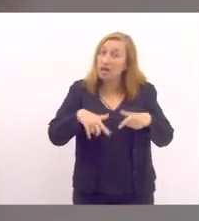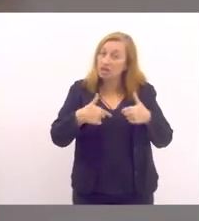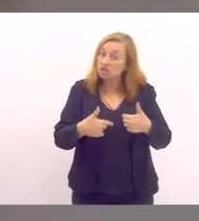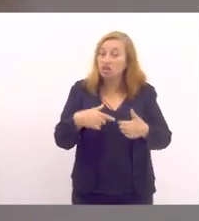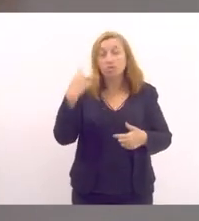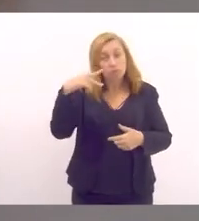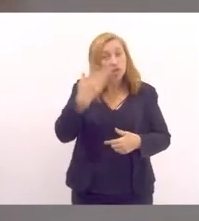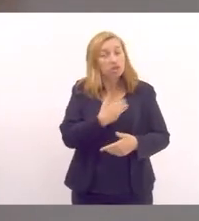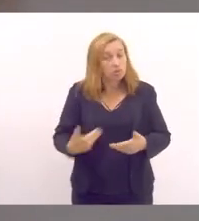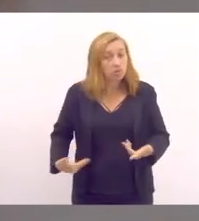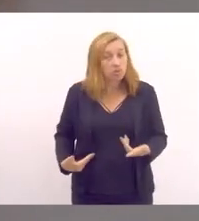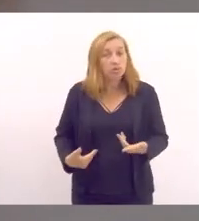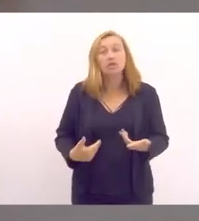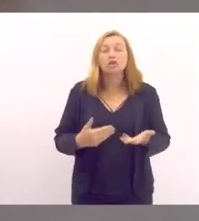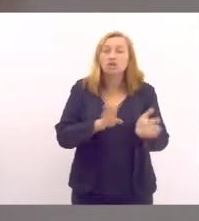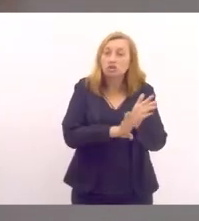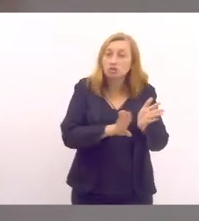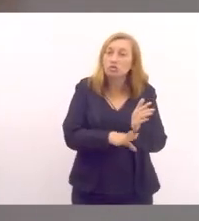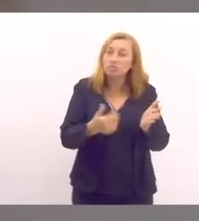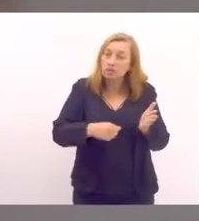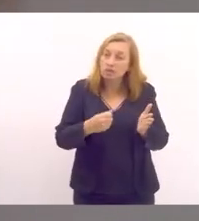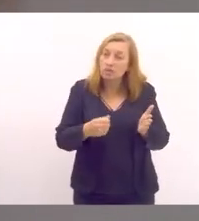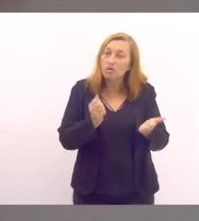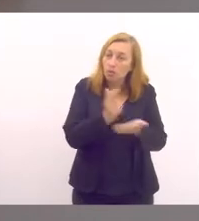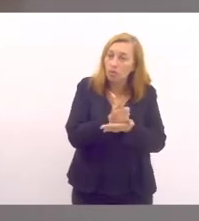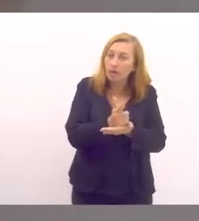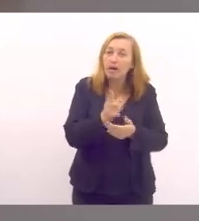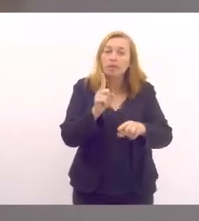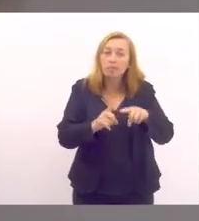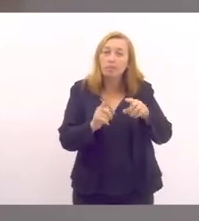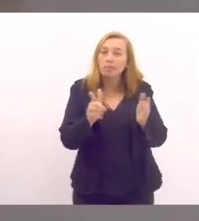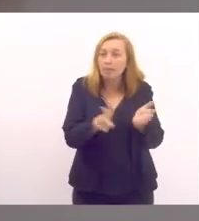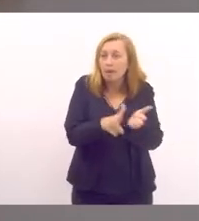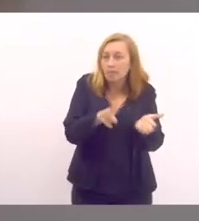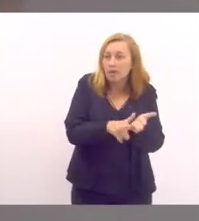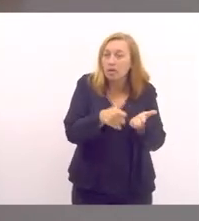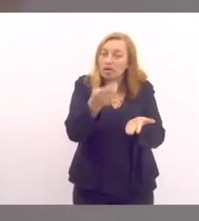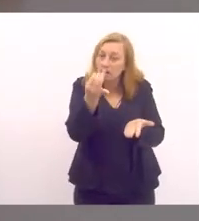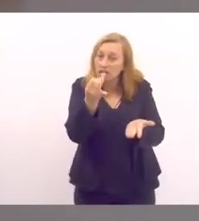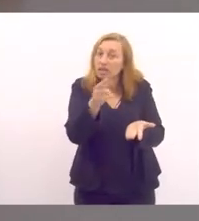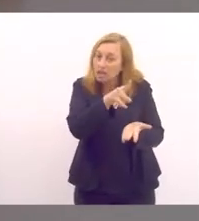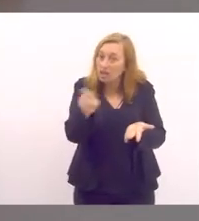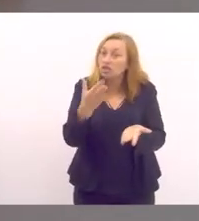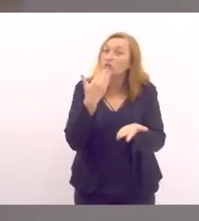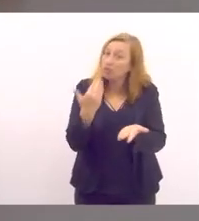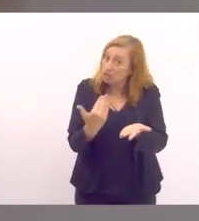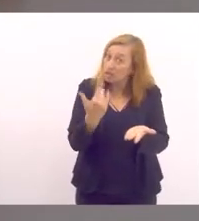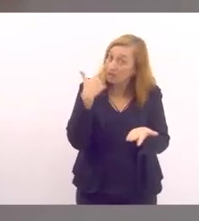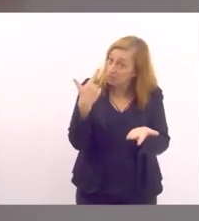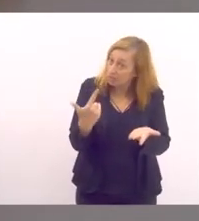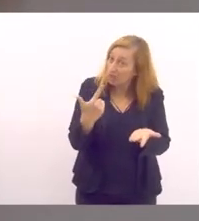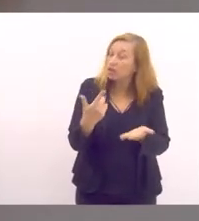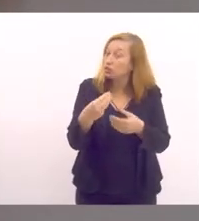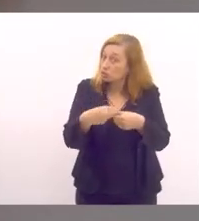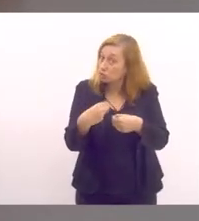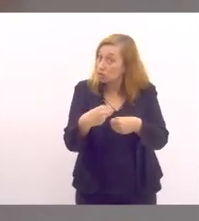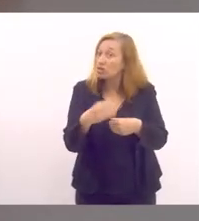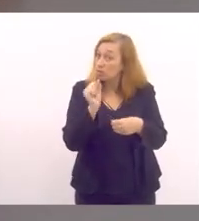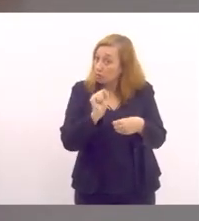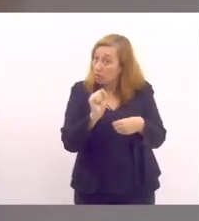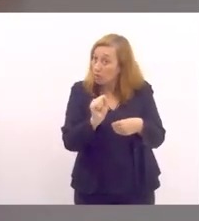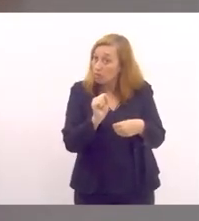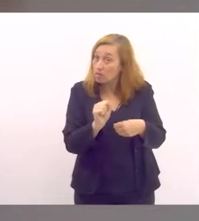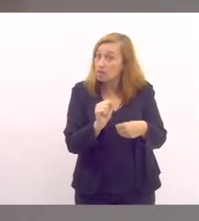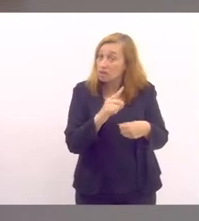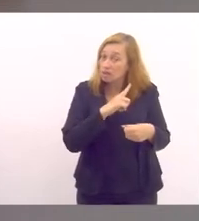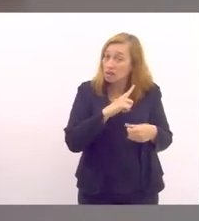Se tem uma despesa que tem que fazer, que seja para comprar papel e caneta para escrever o que eles estão pedindo. Tem que se prever aí que os municípios possam passar